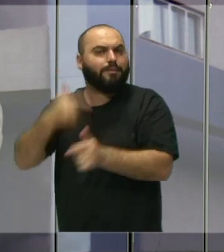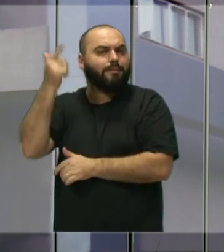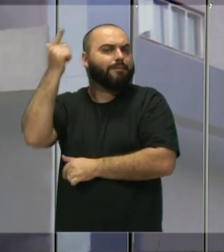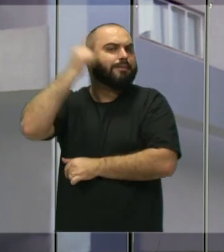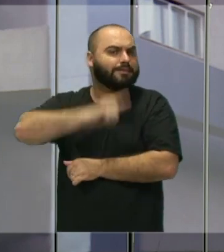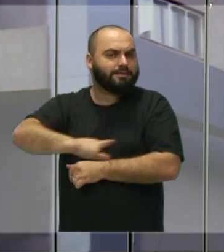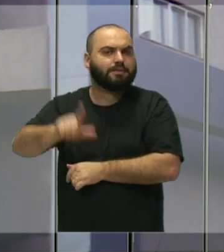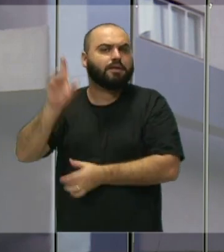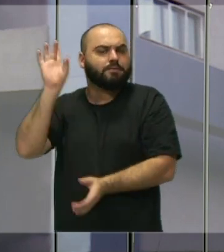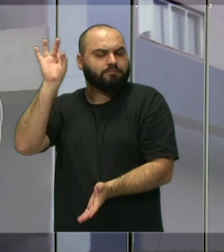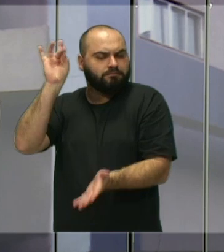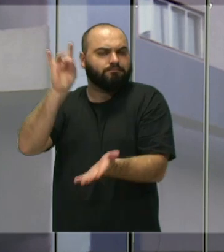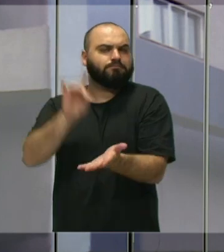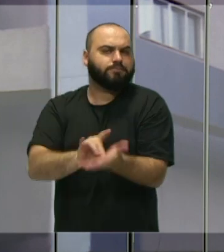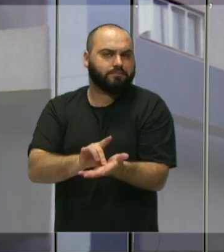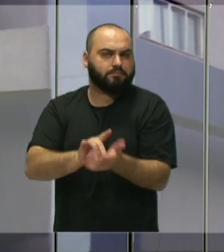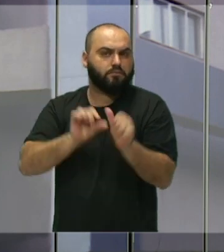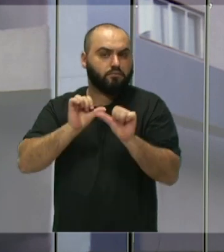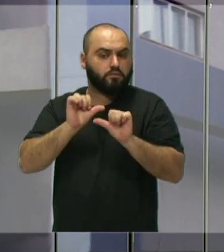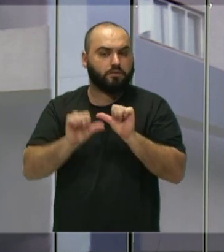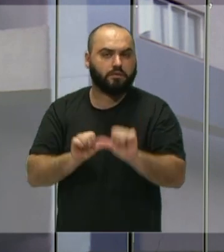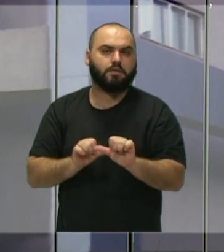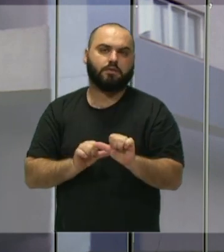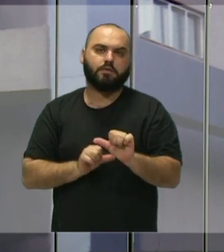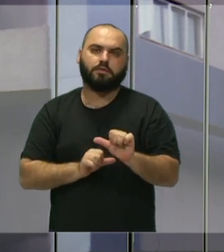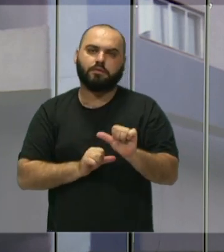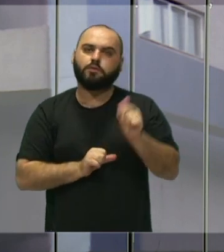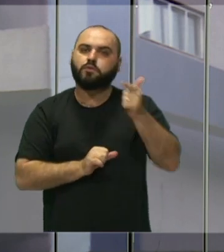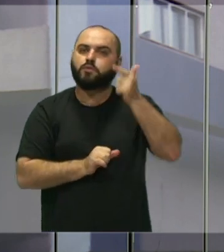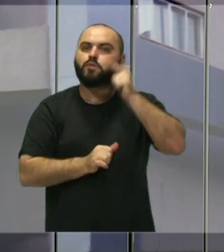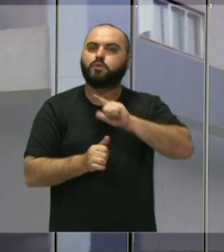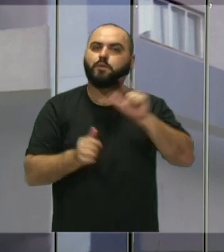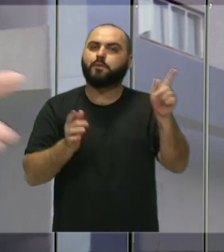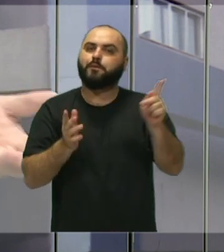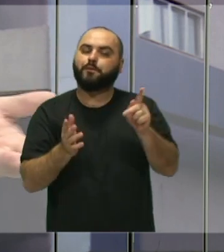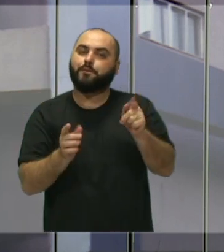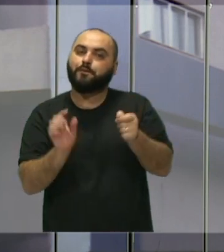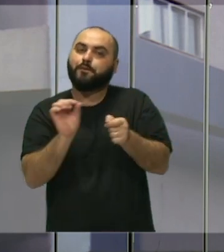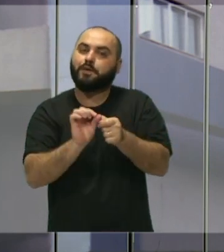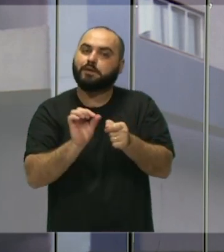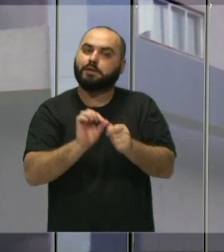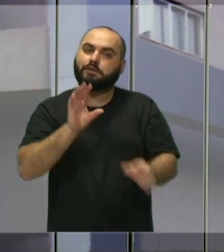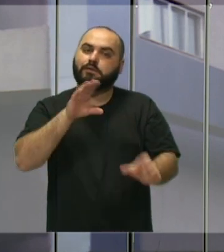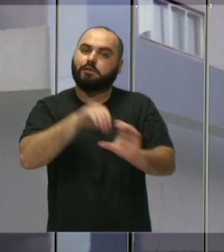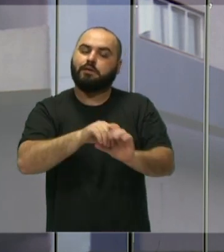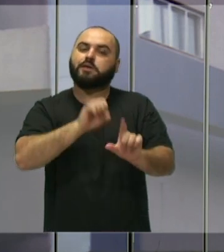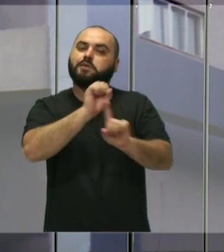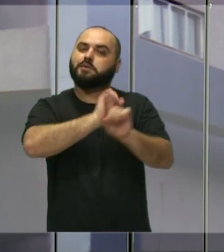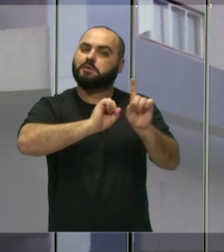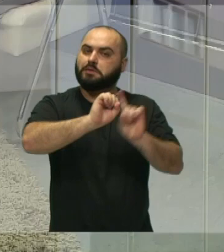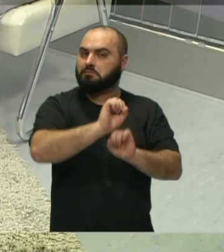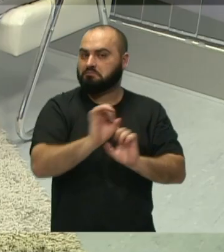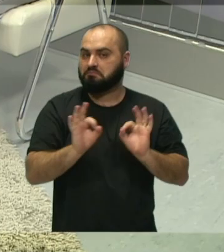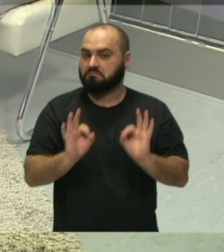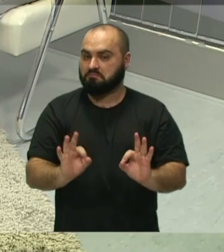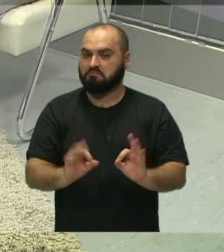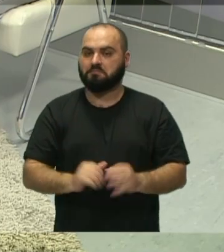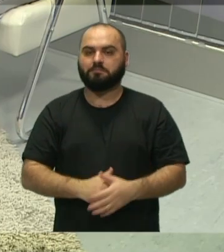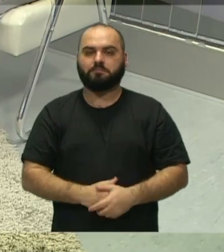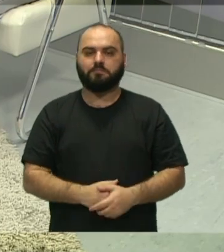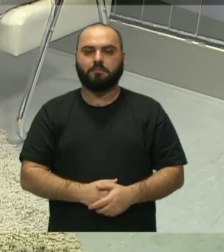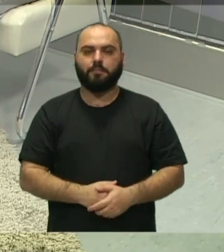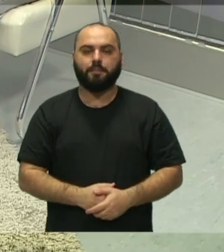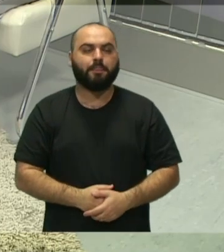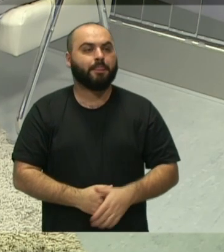realmente implementar essas mudanças, enfim, realizações que ele defende em prol da sociedade, né? Vereador, o